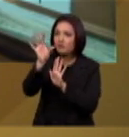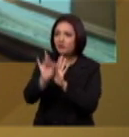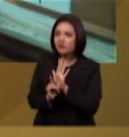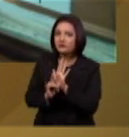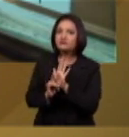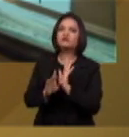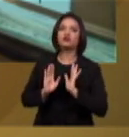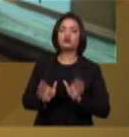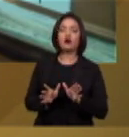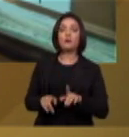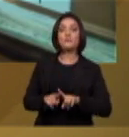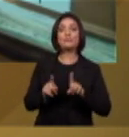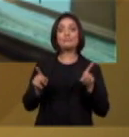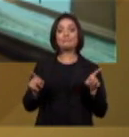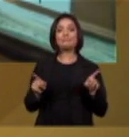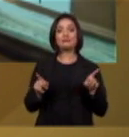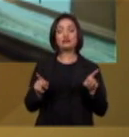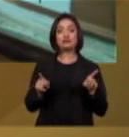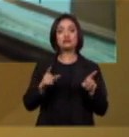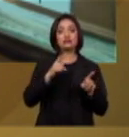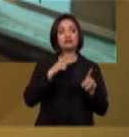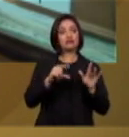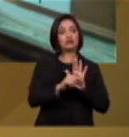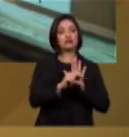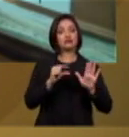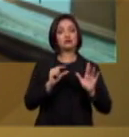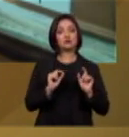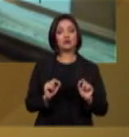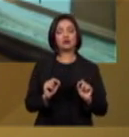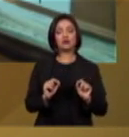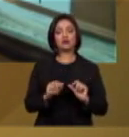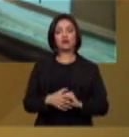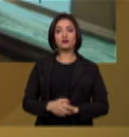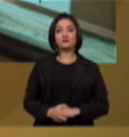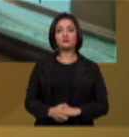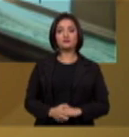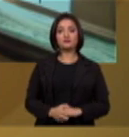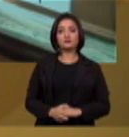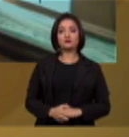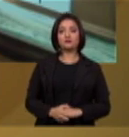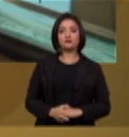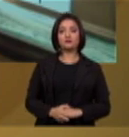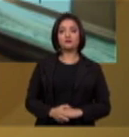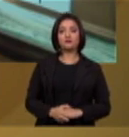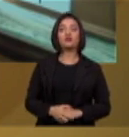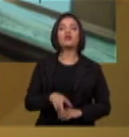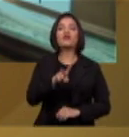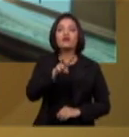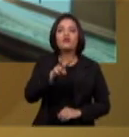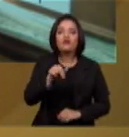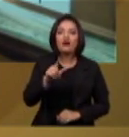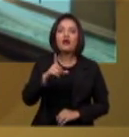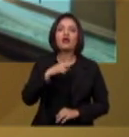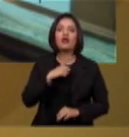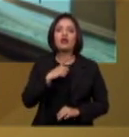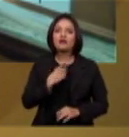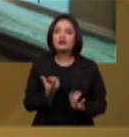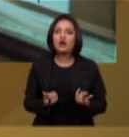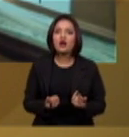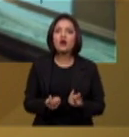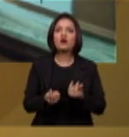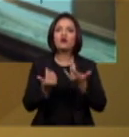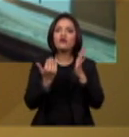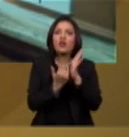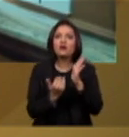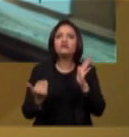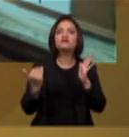contém, ao dispor que haverá atualização.